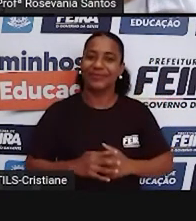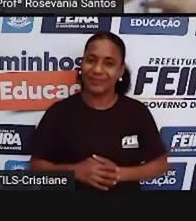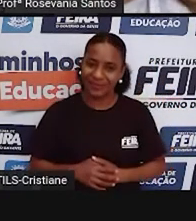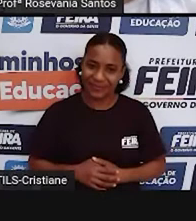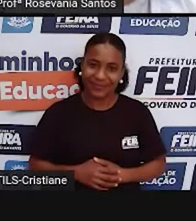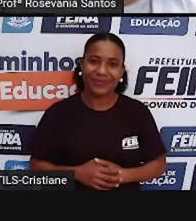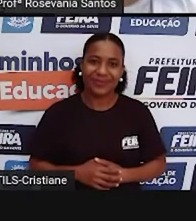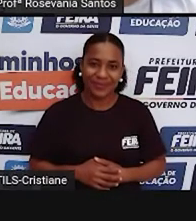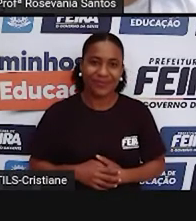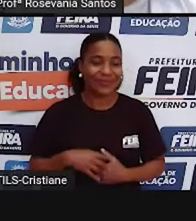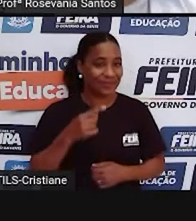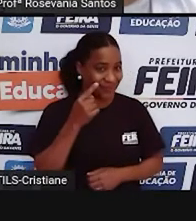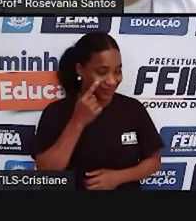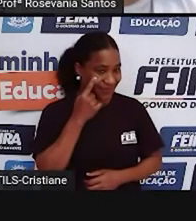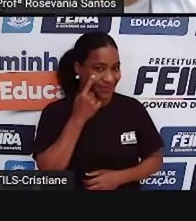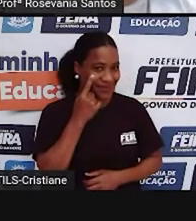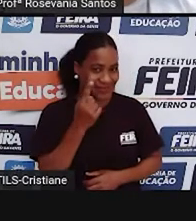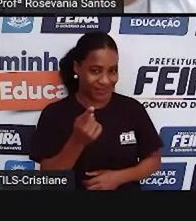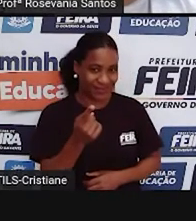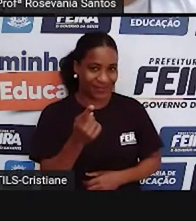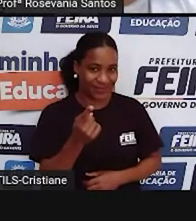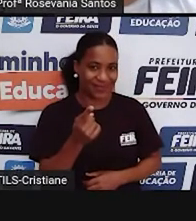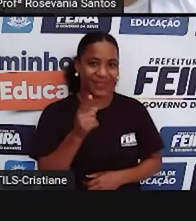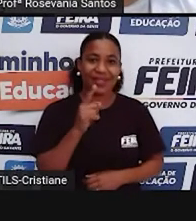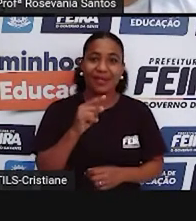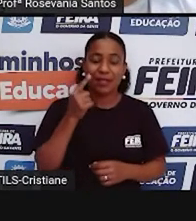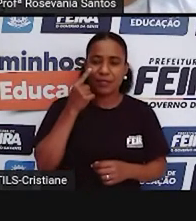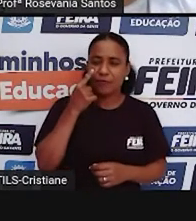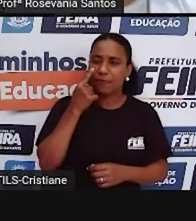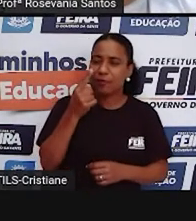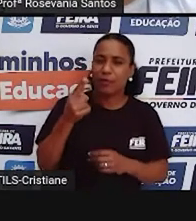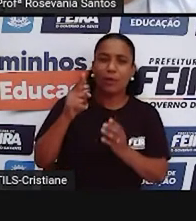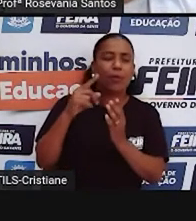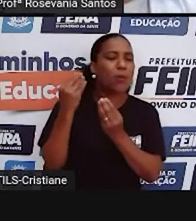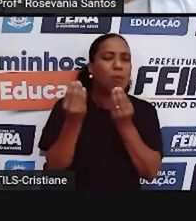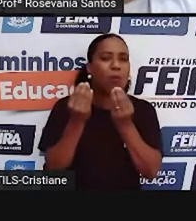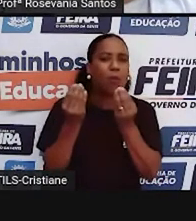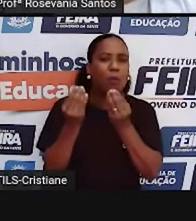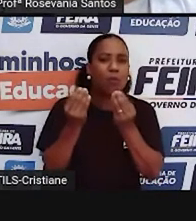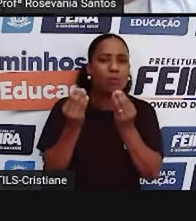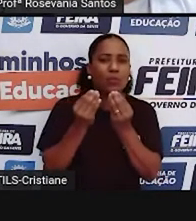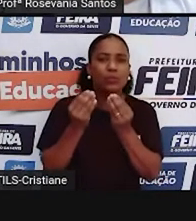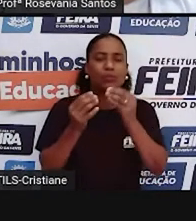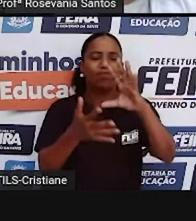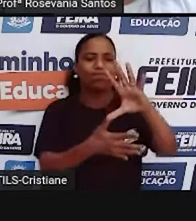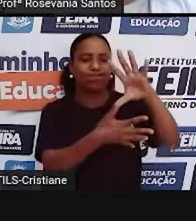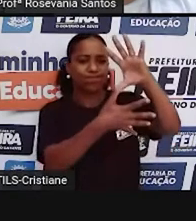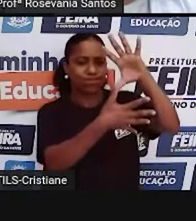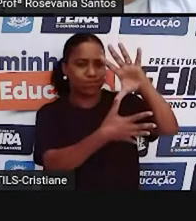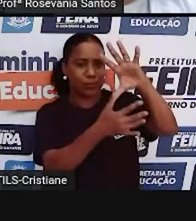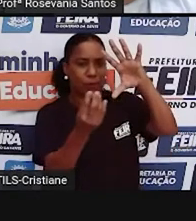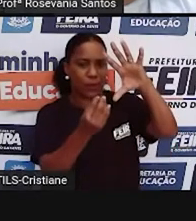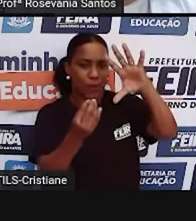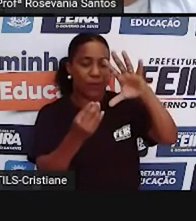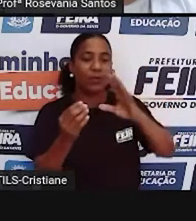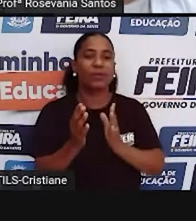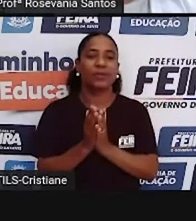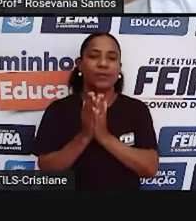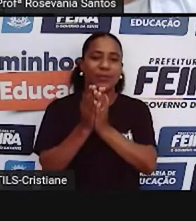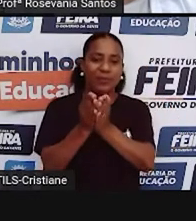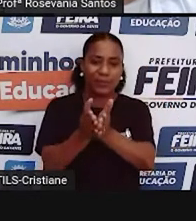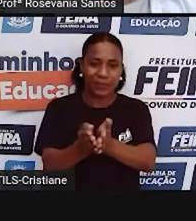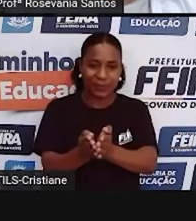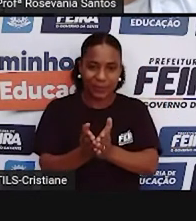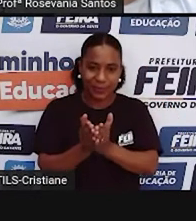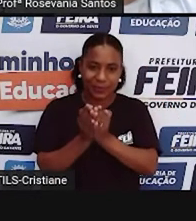né, observando o litoral. Eles faziam as viagens e iam desenhando ali, ó, fazendo